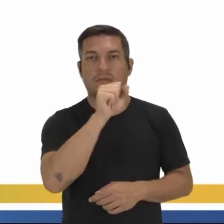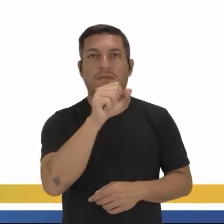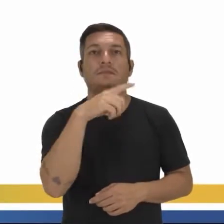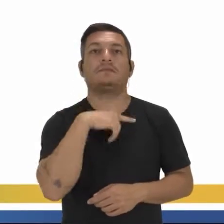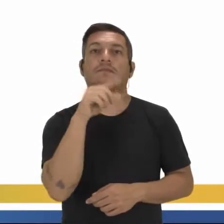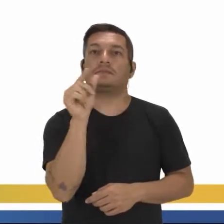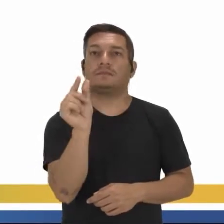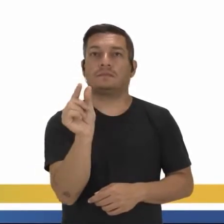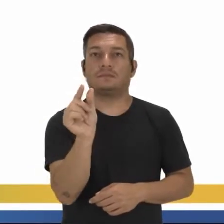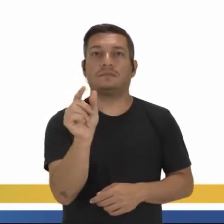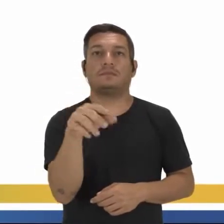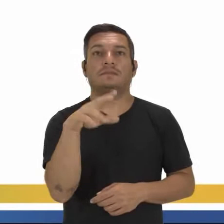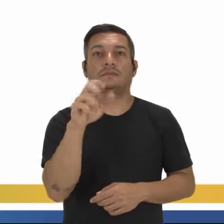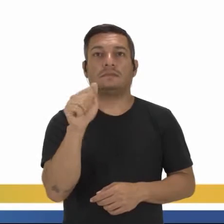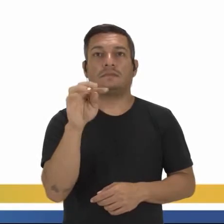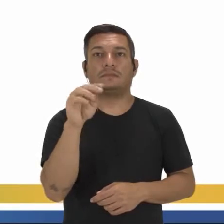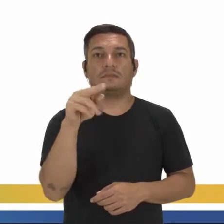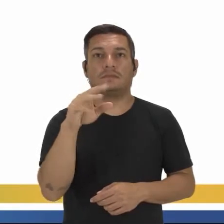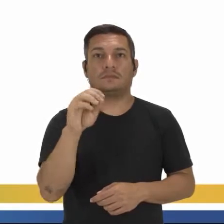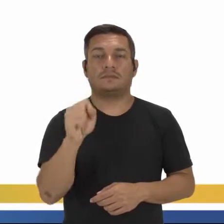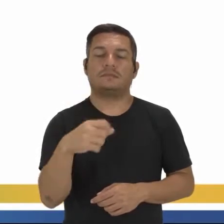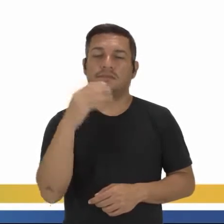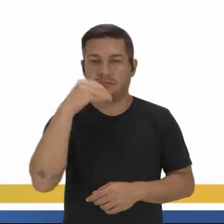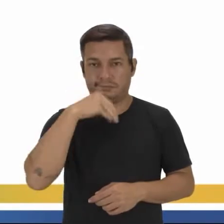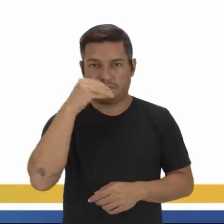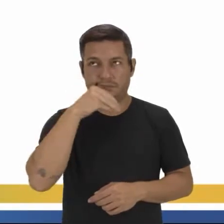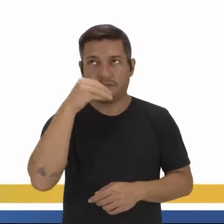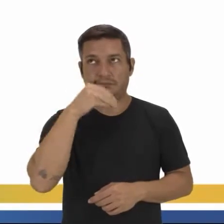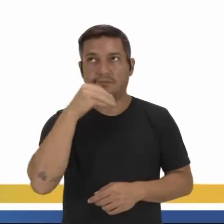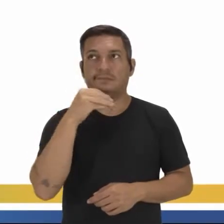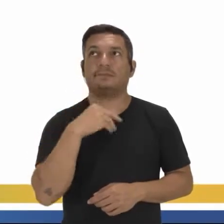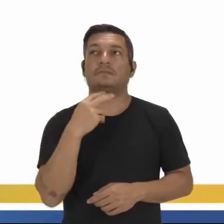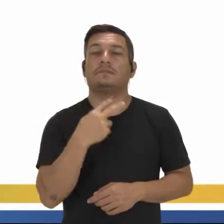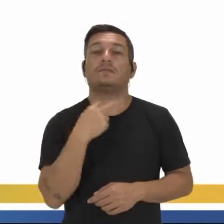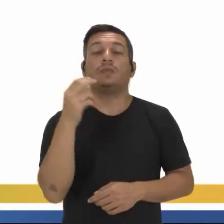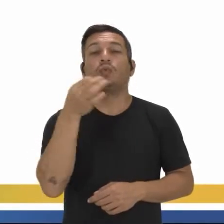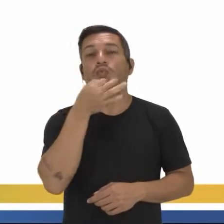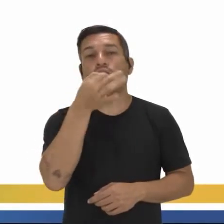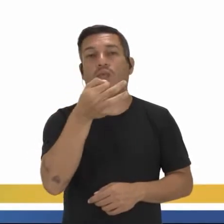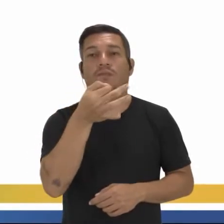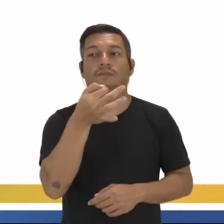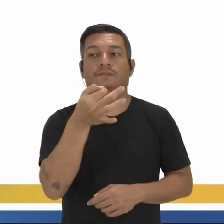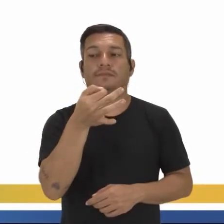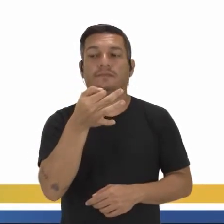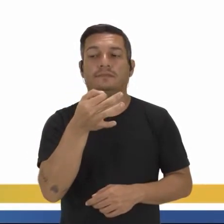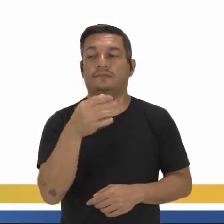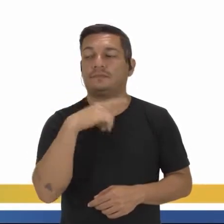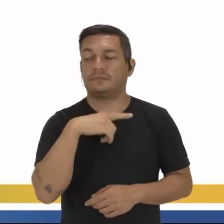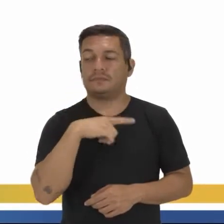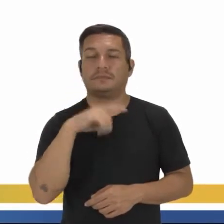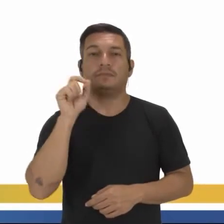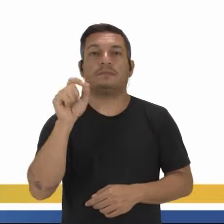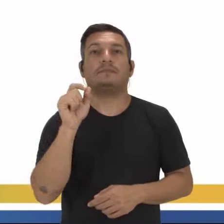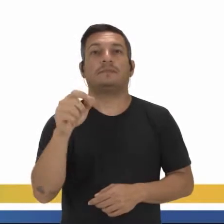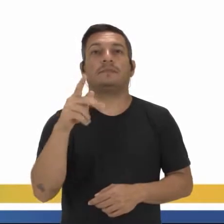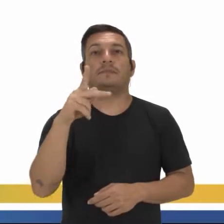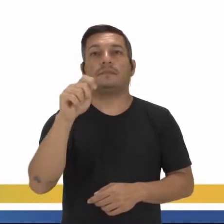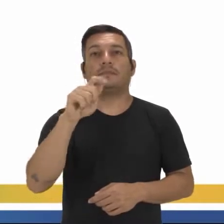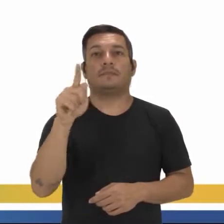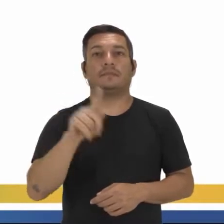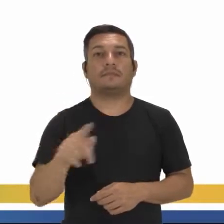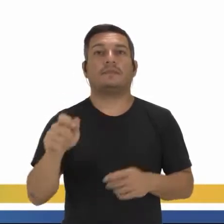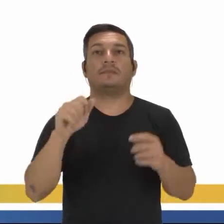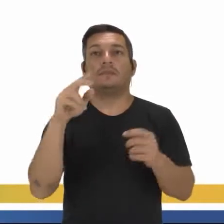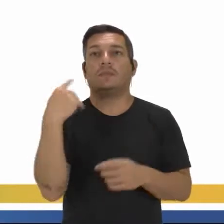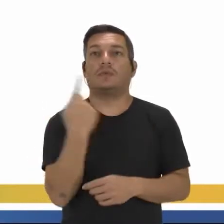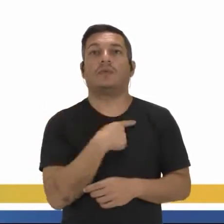os monossílabos átonos, que nós chamamos fracos, né? Fracos em relação ao som. Então, nós temos os tônicos aí, paz,